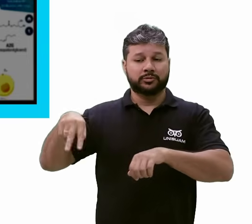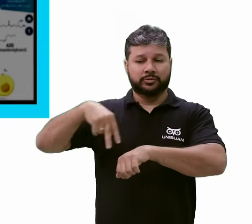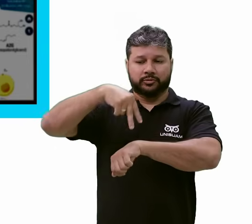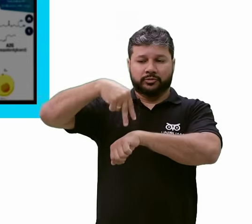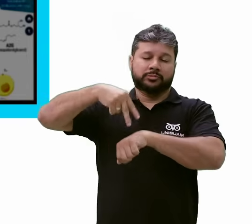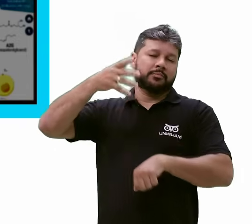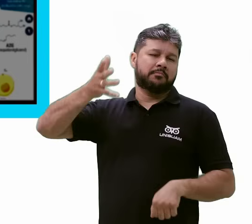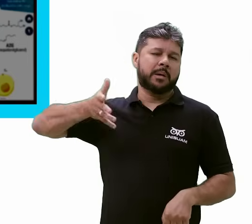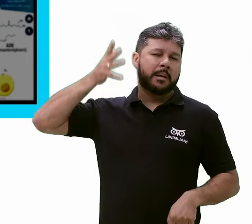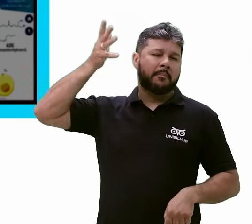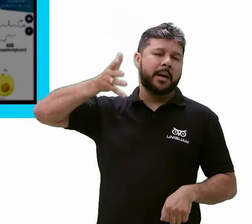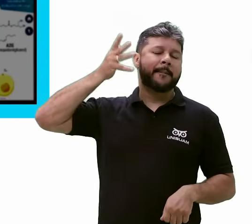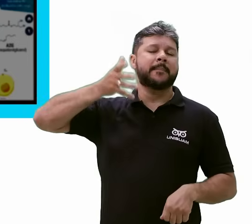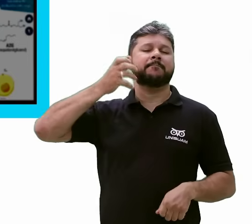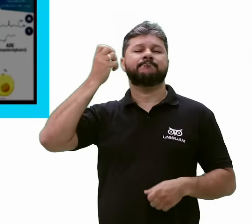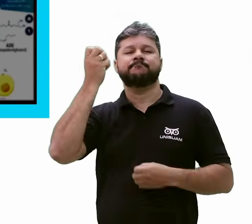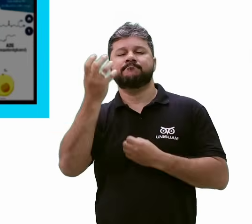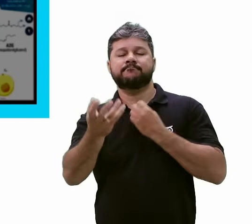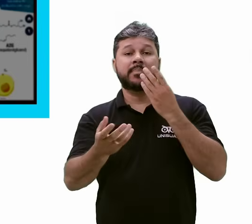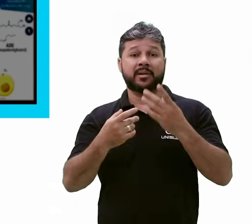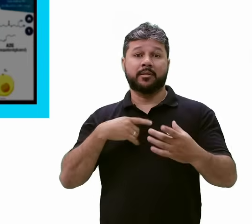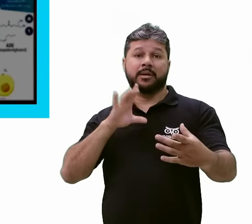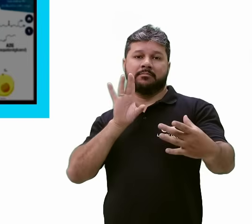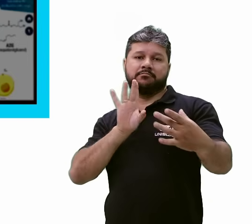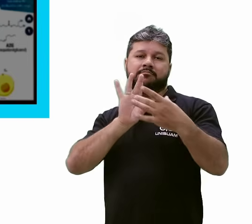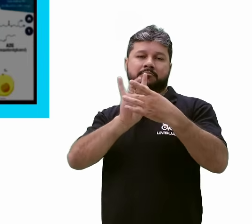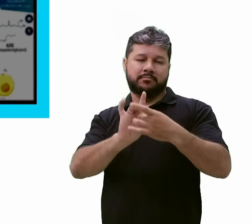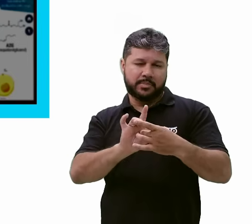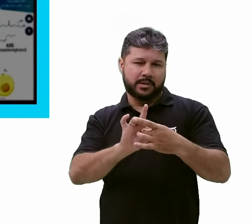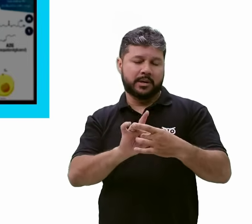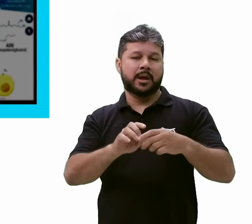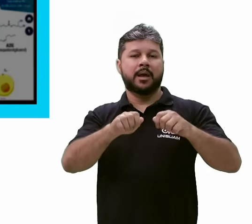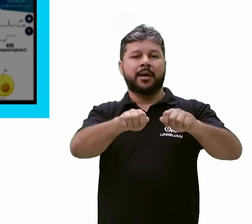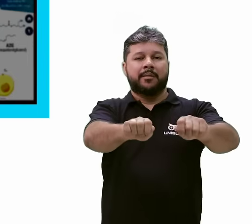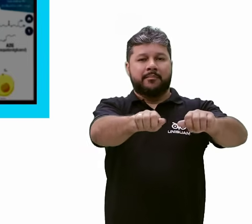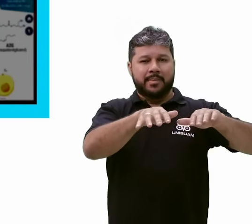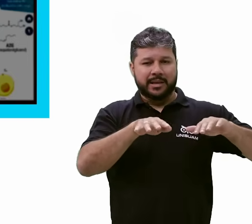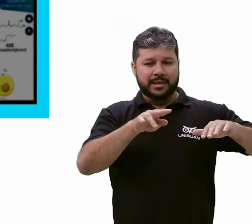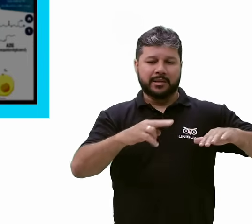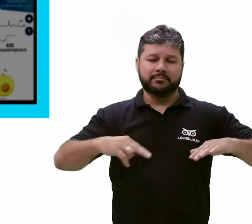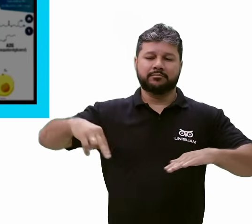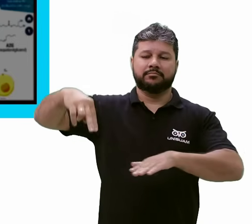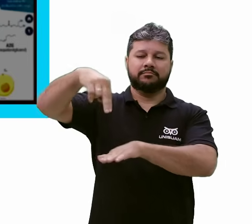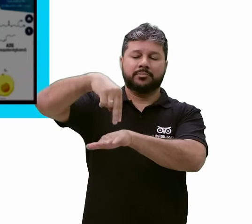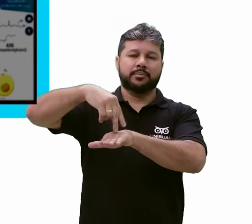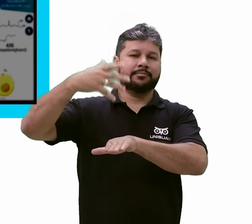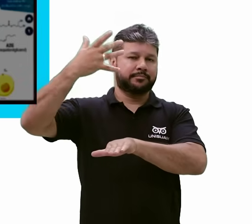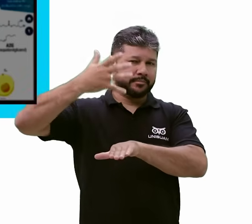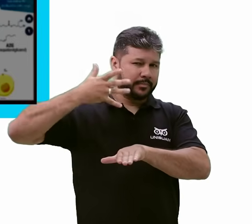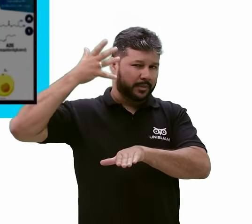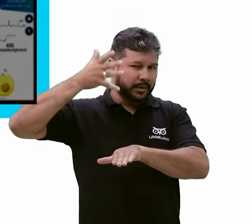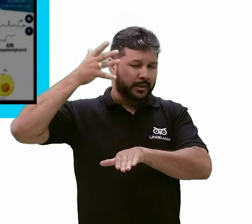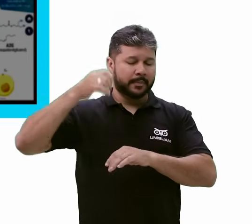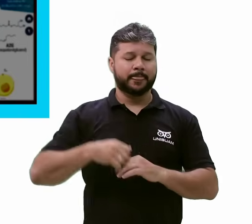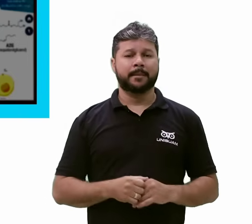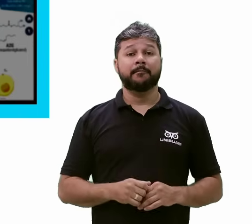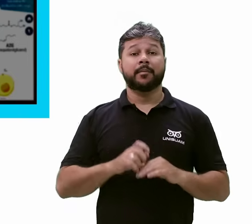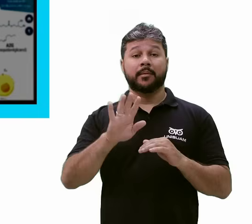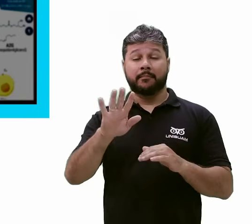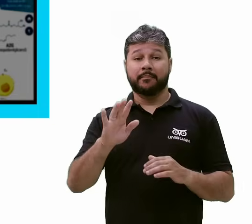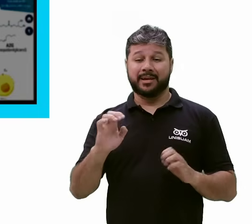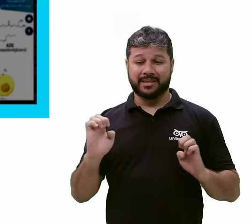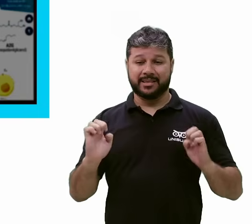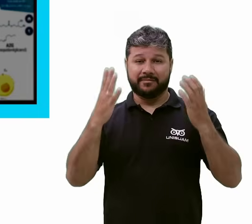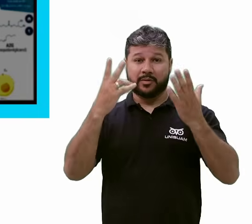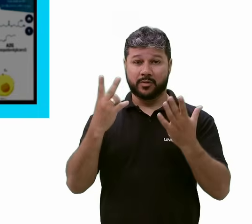que o palestrante está falando, tá? Então, você vai ter uma conexão entre plateia e palestrante. Mas, para